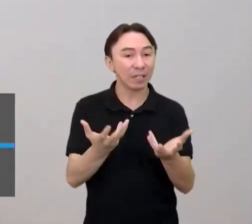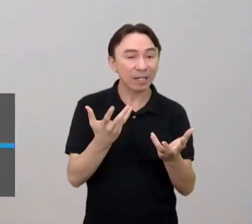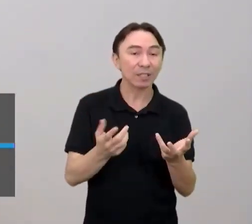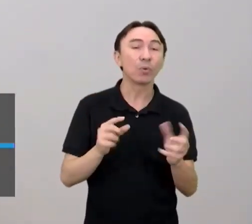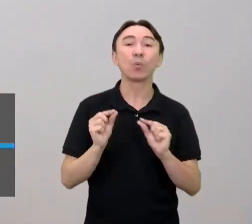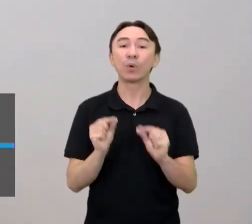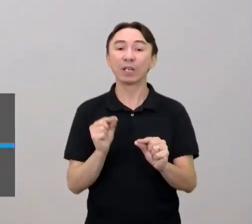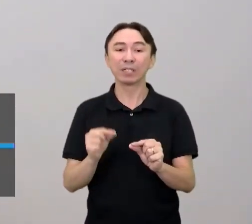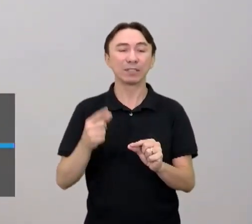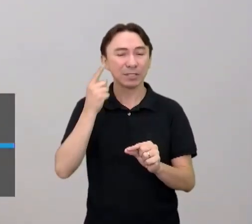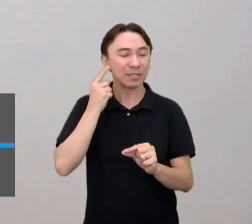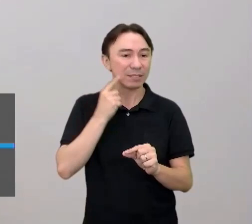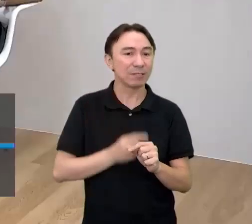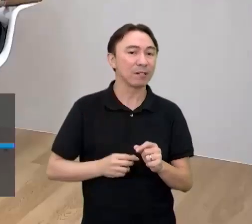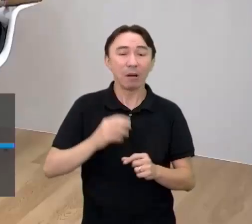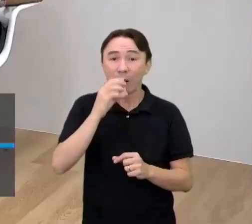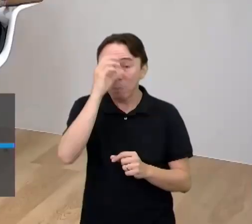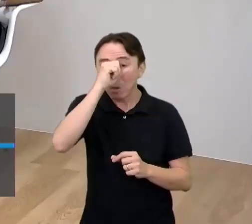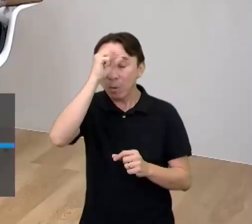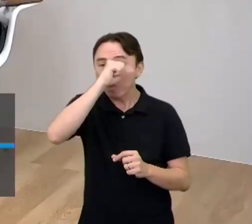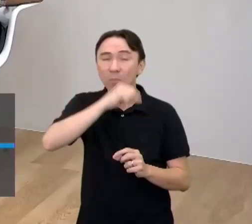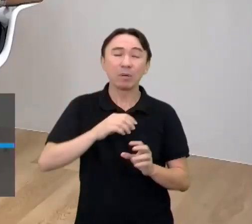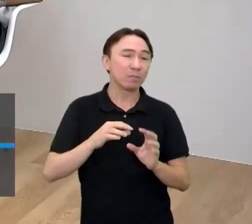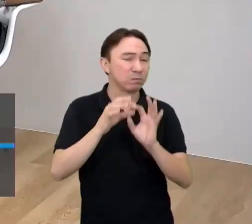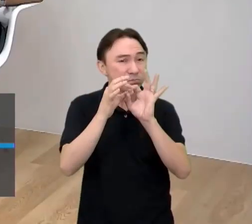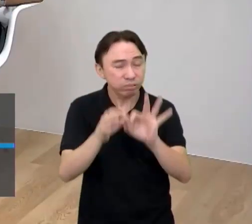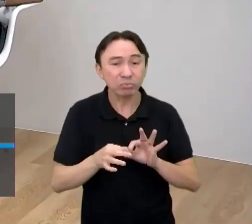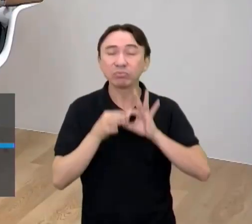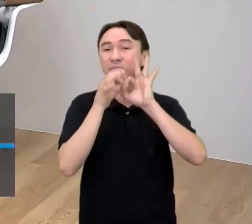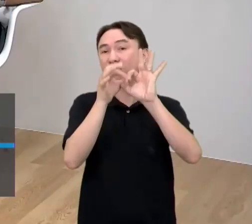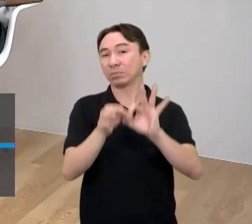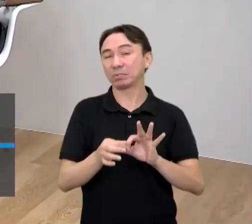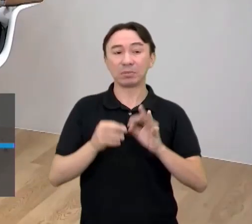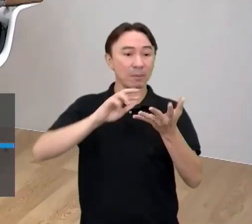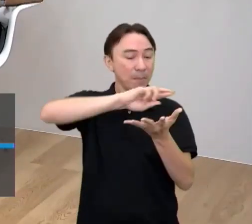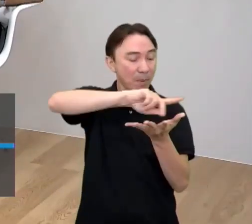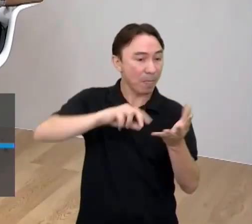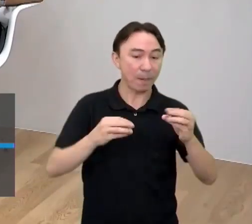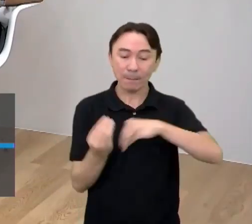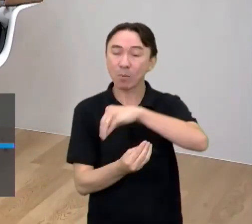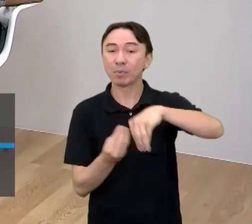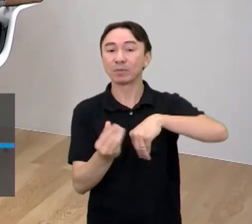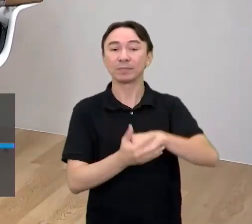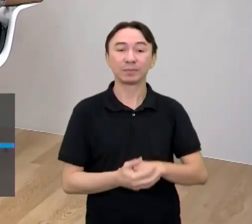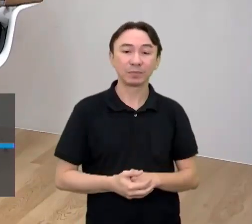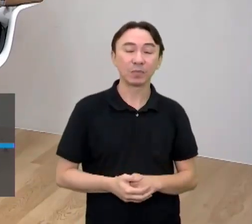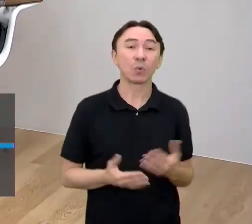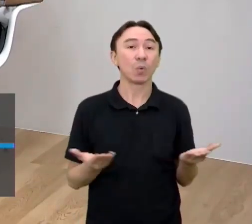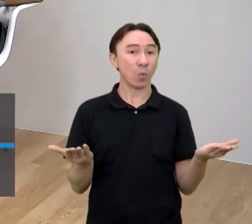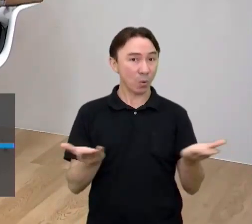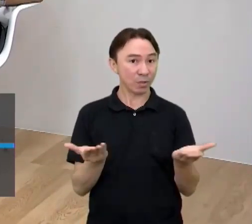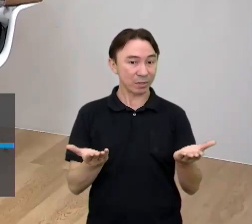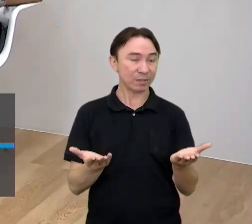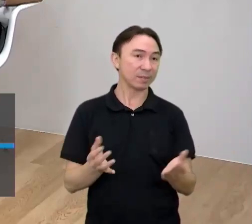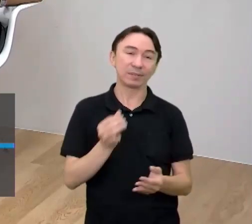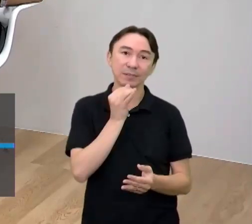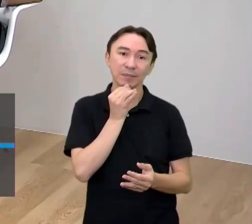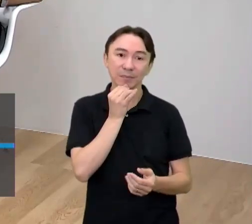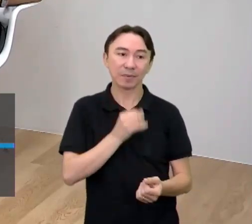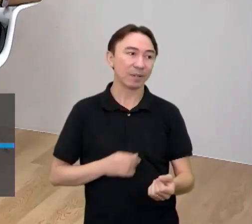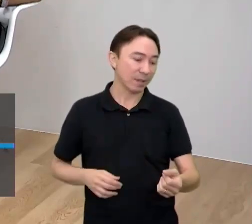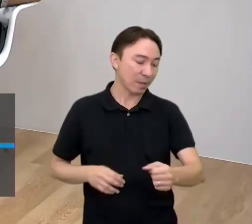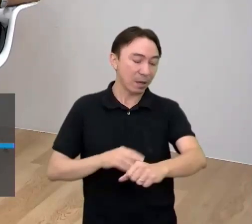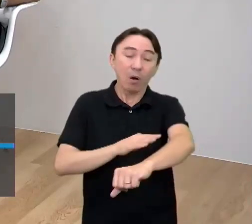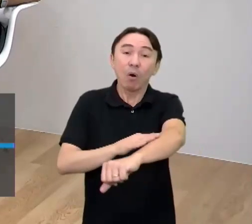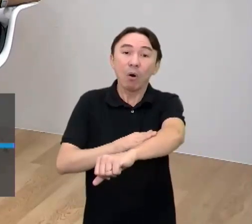miscigenação. Sim, sim. Por exemplo, hoje nós temos negros alemães. Coisa que